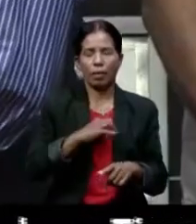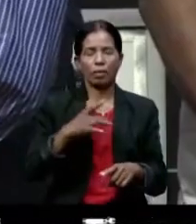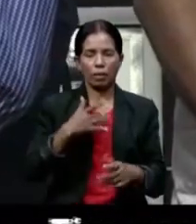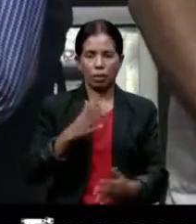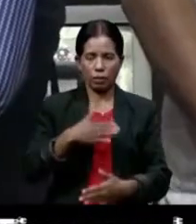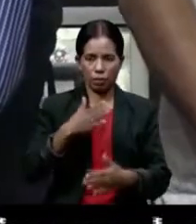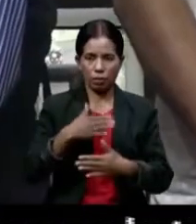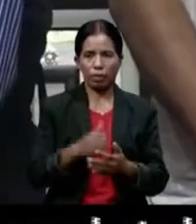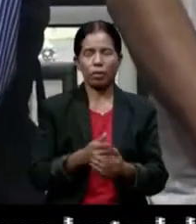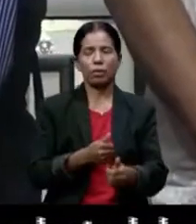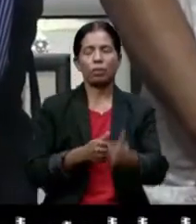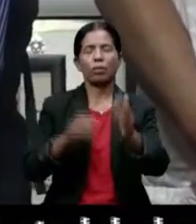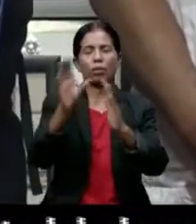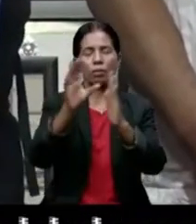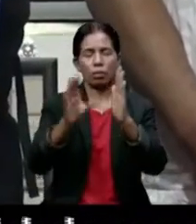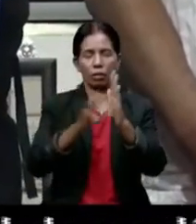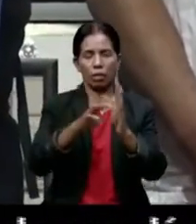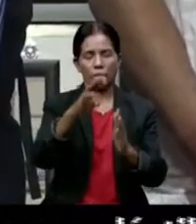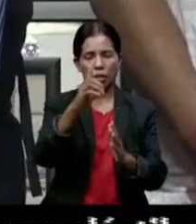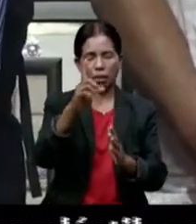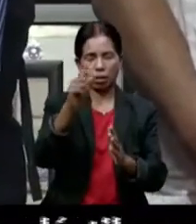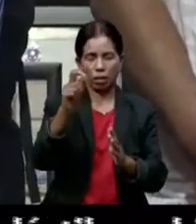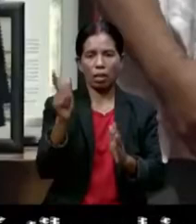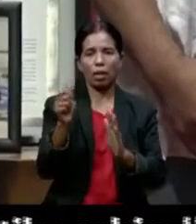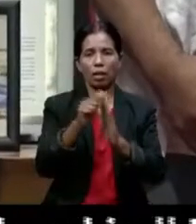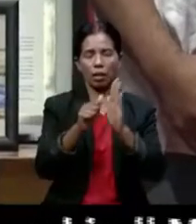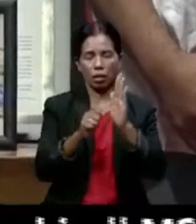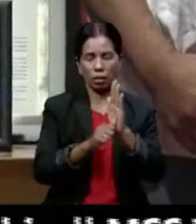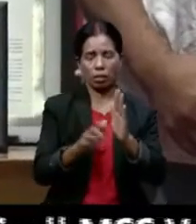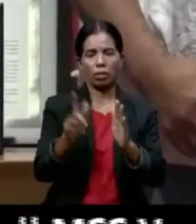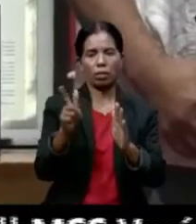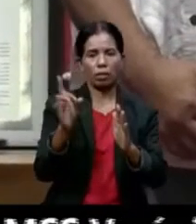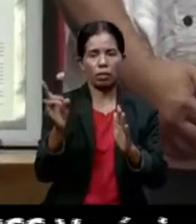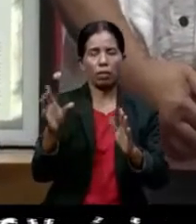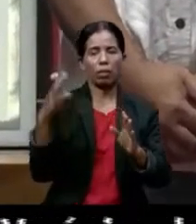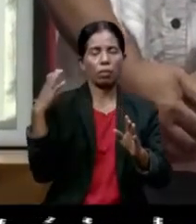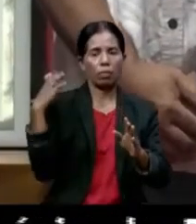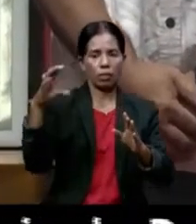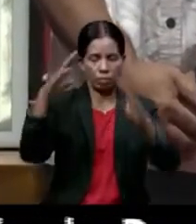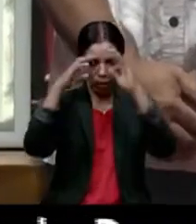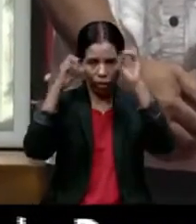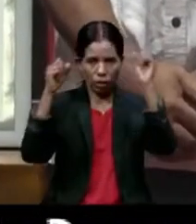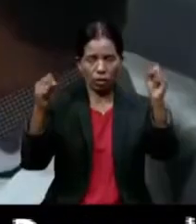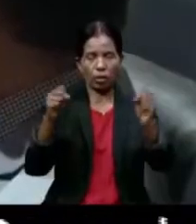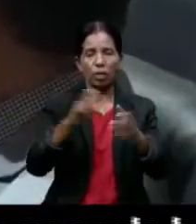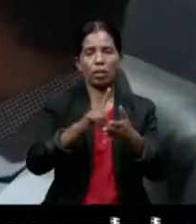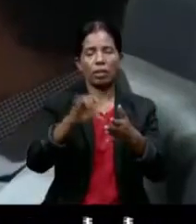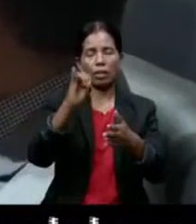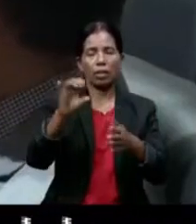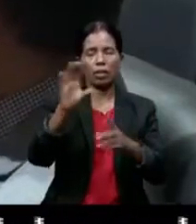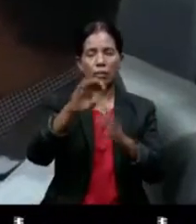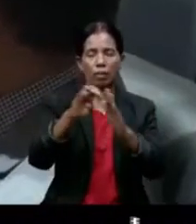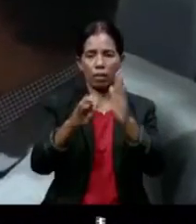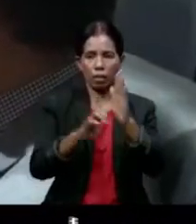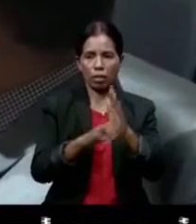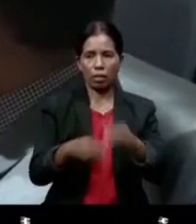Tuir Constituição RDTL e artigo o aluno se lima com uma competência Presidente da República, a linha IHA Tuir, se festar o direito